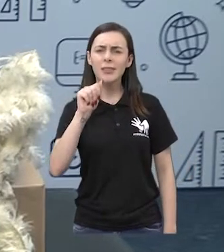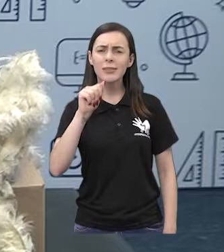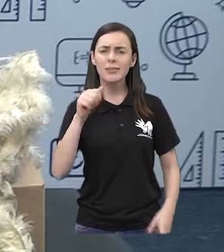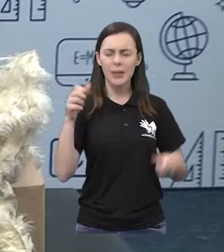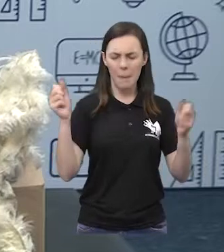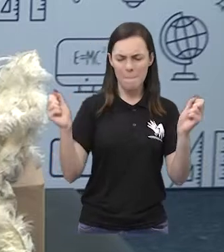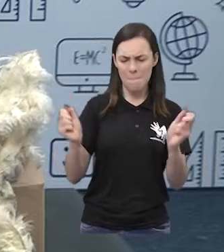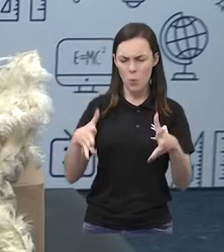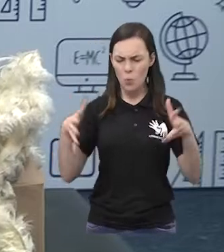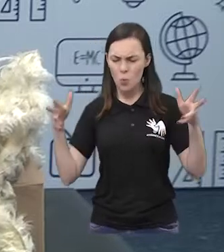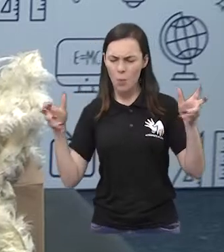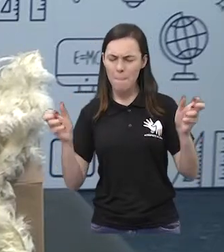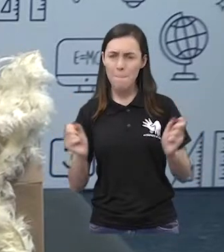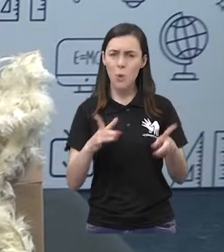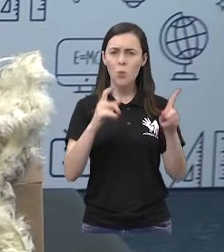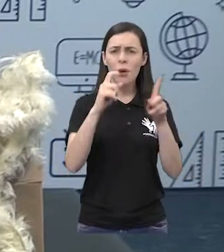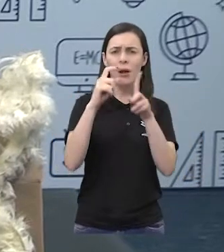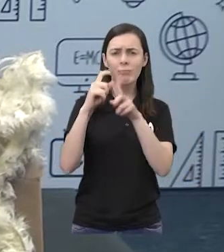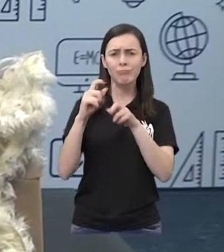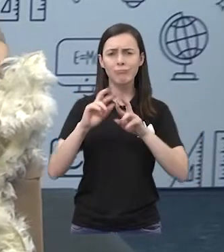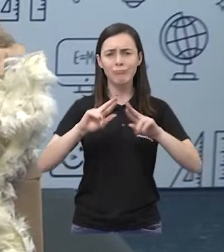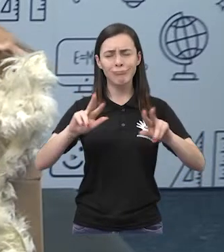literatura Aim